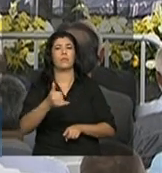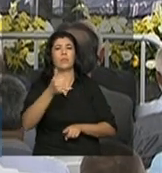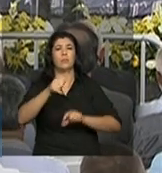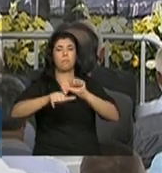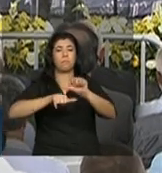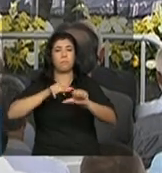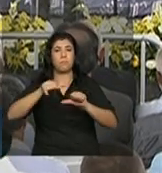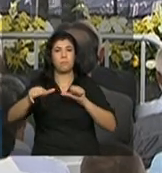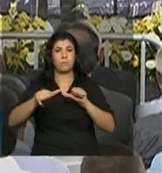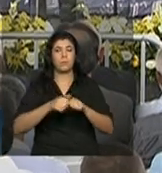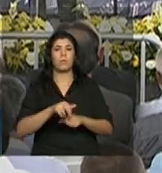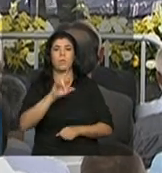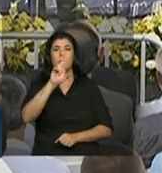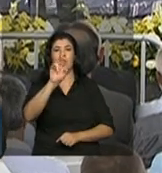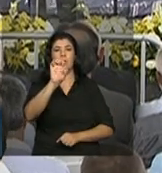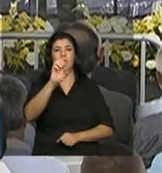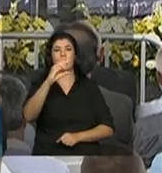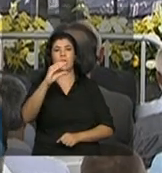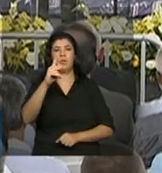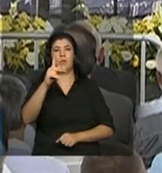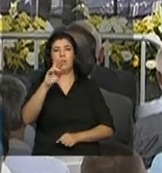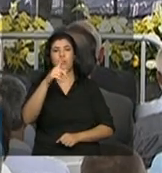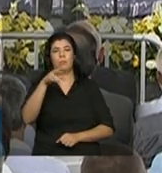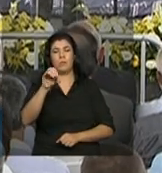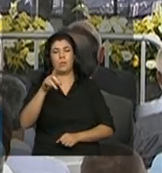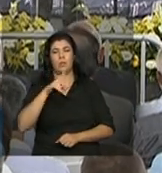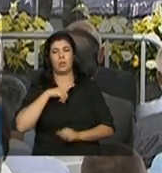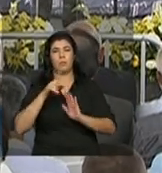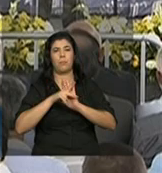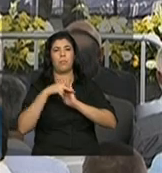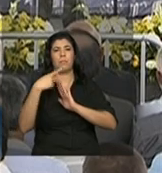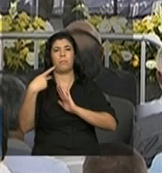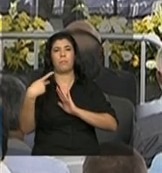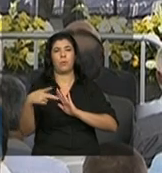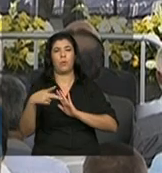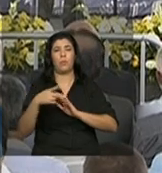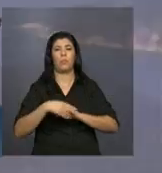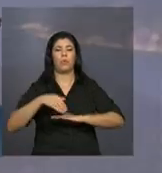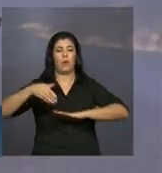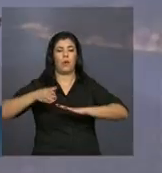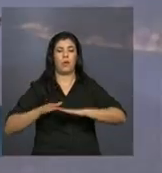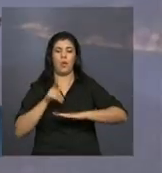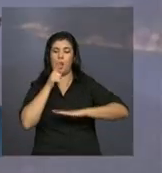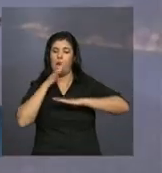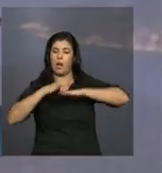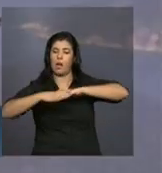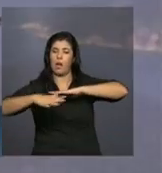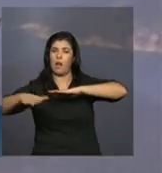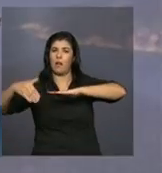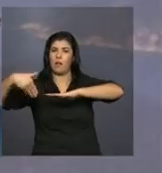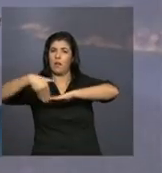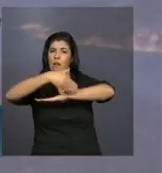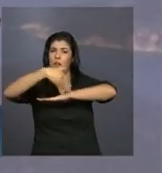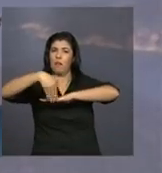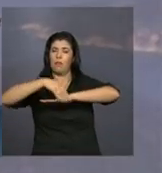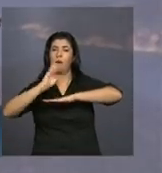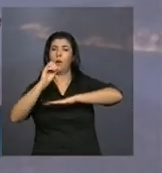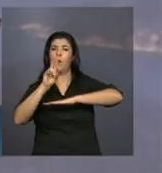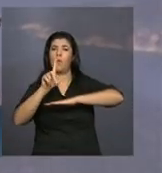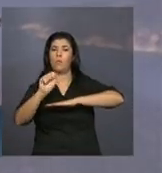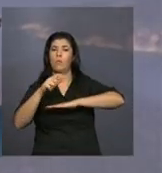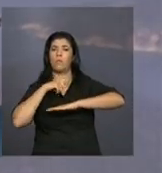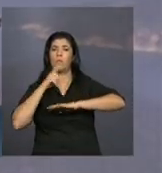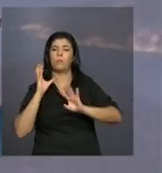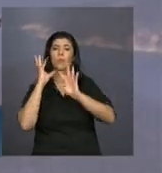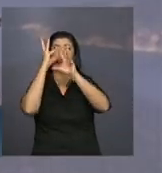portuárias, nenhuma delas recuperaram ao mesmo tempo o centro histórico